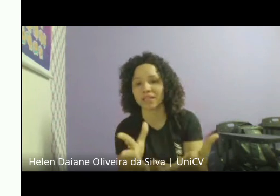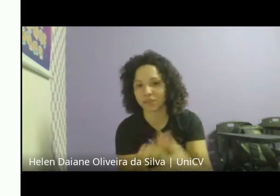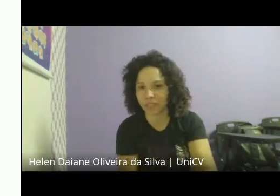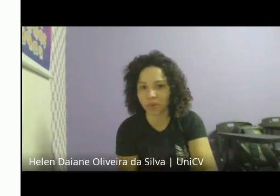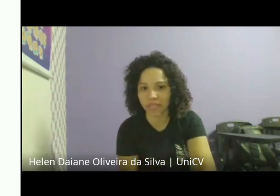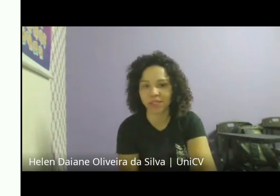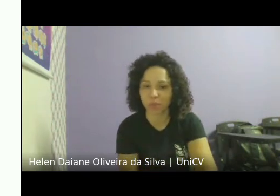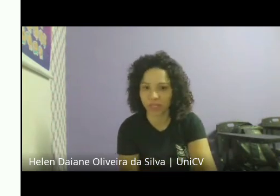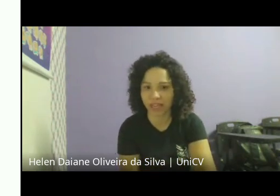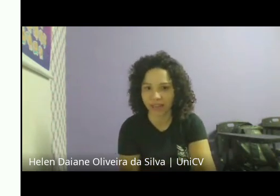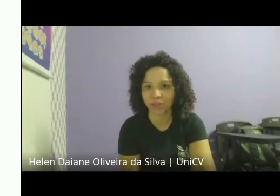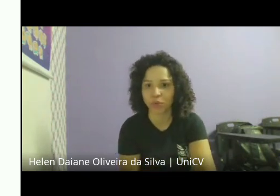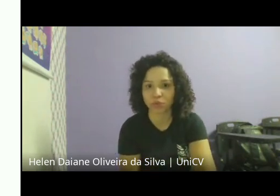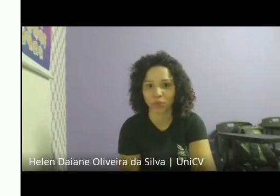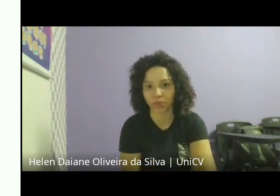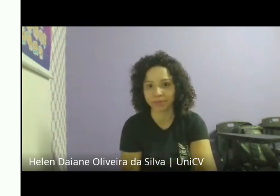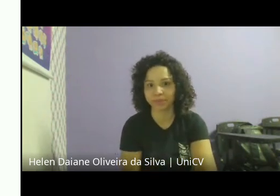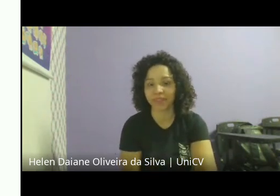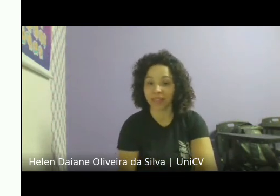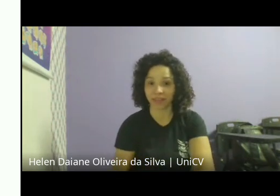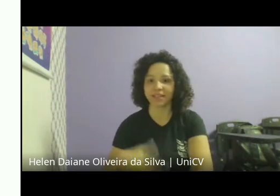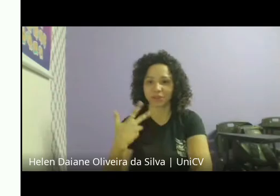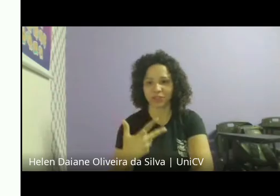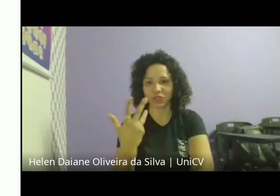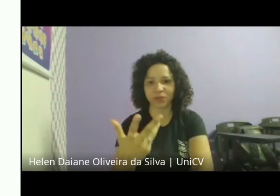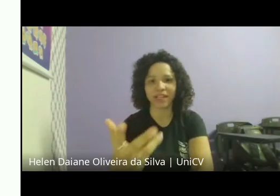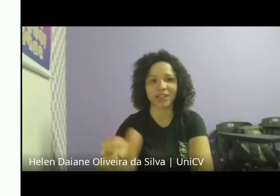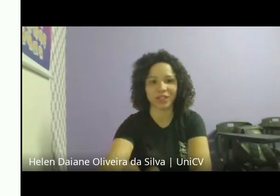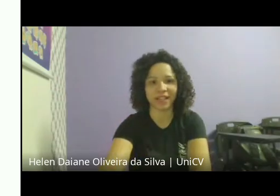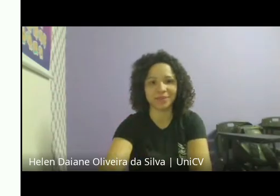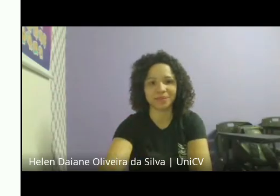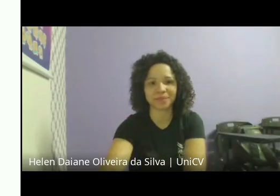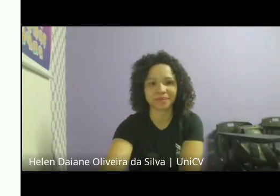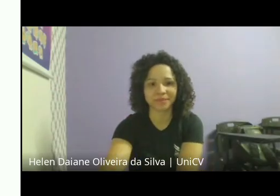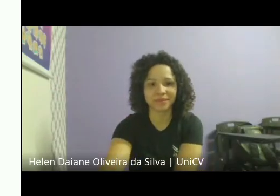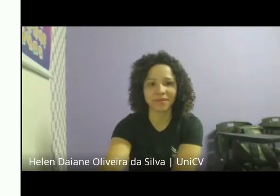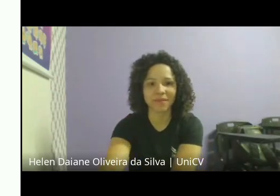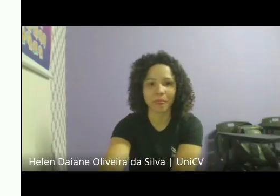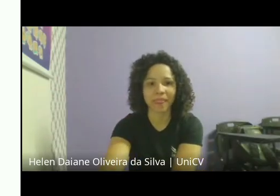visual, às vezes você consegue se comunicar com o surdo. Tendo essa força de vontade, né?